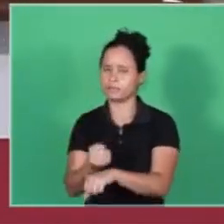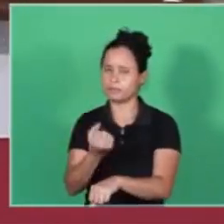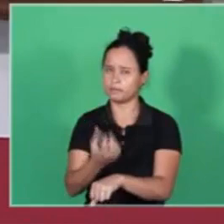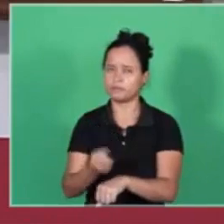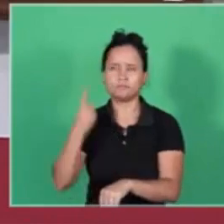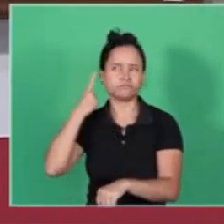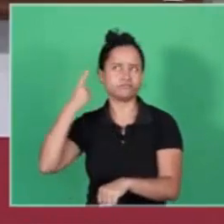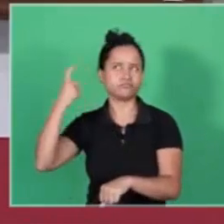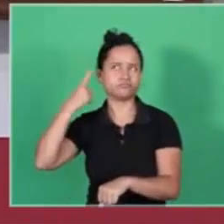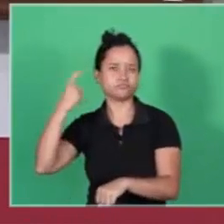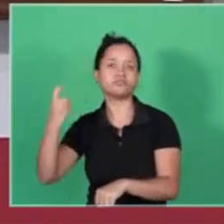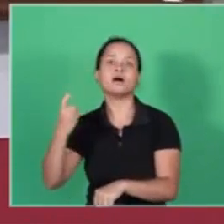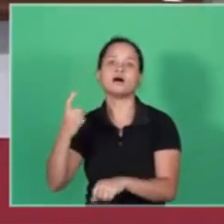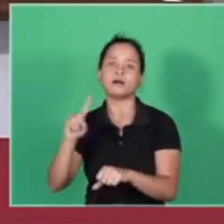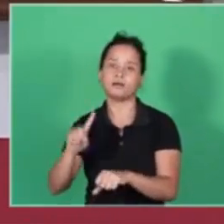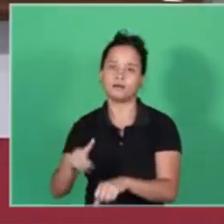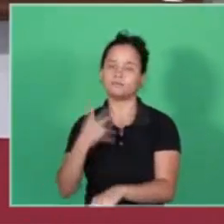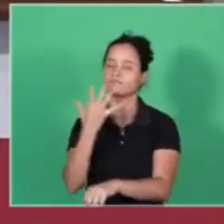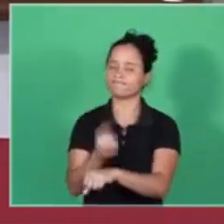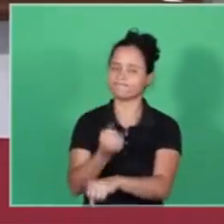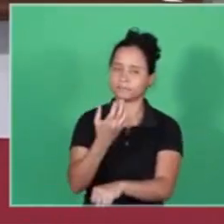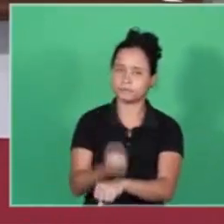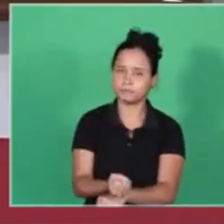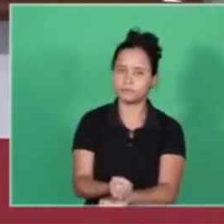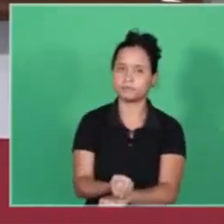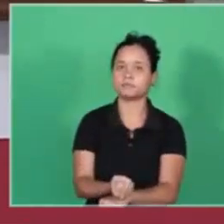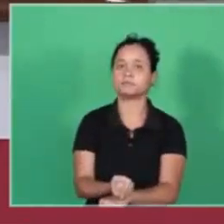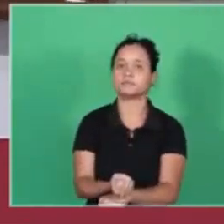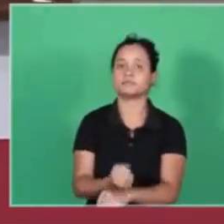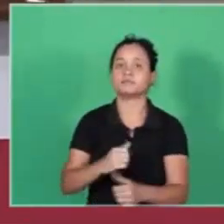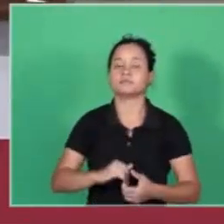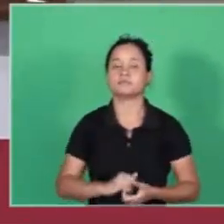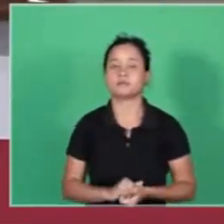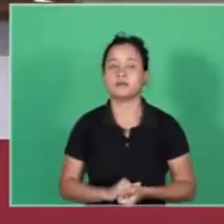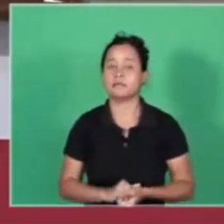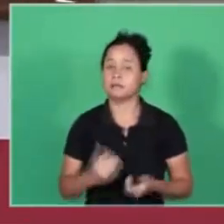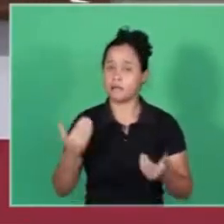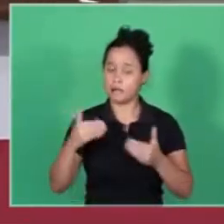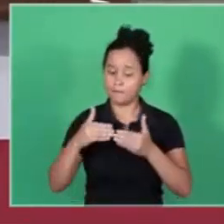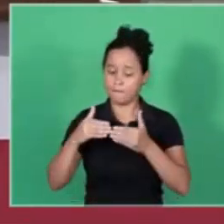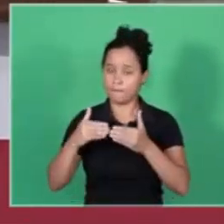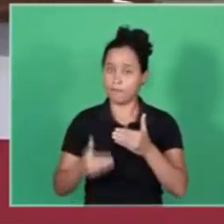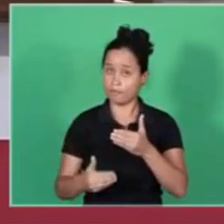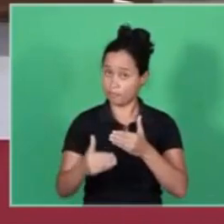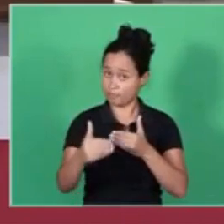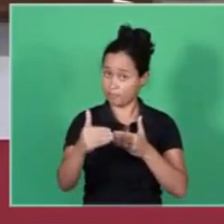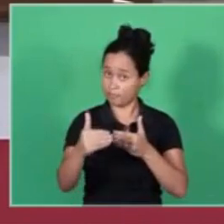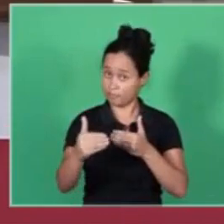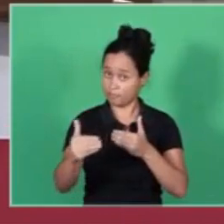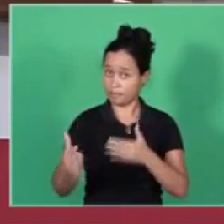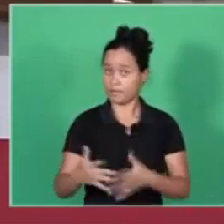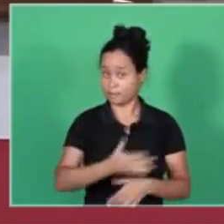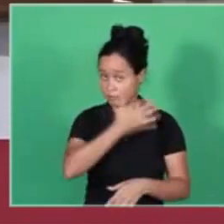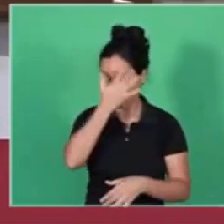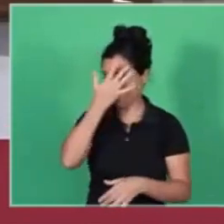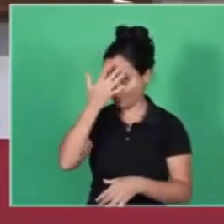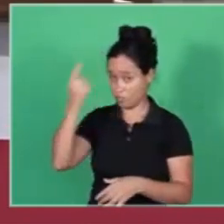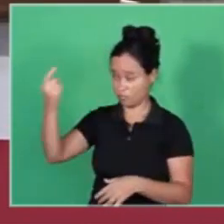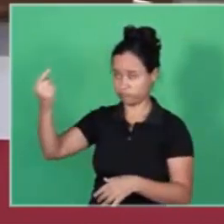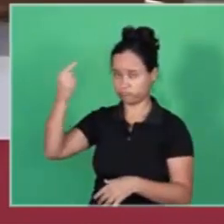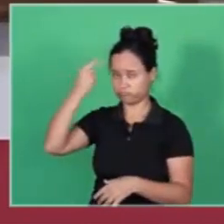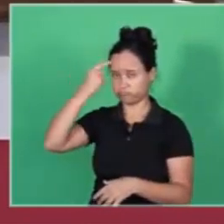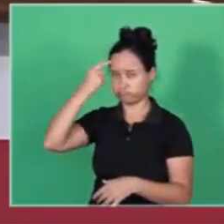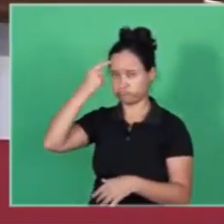matéria. Então, aí a partir de agora, eu digo assim, os pensadores, os